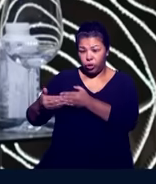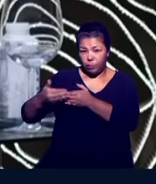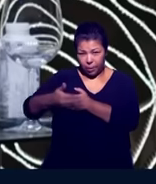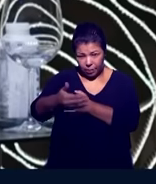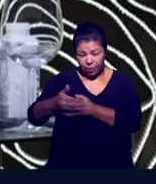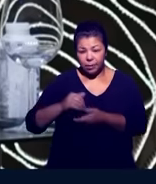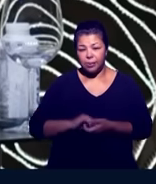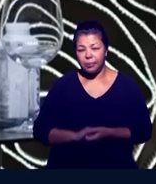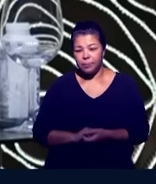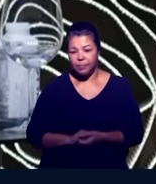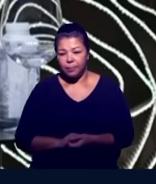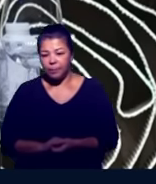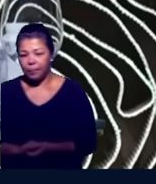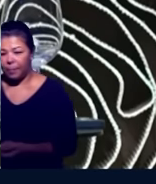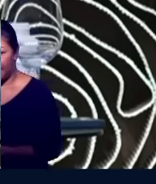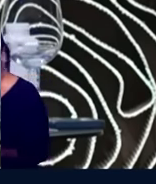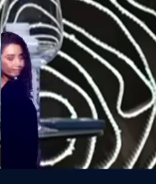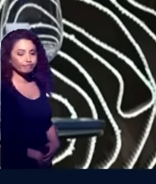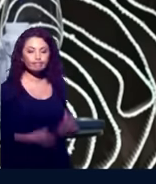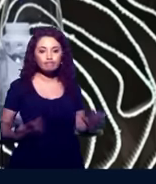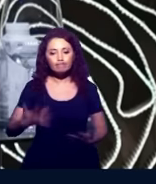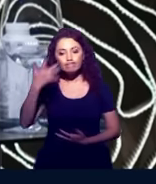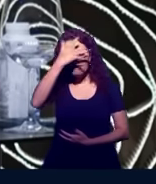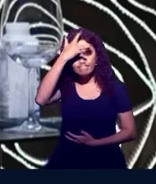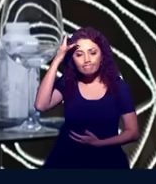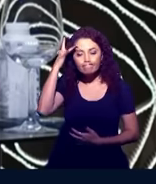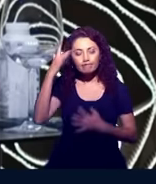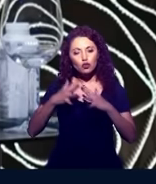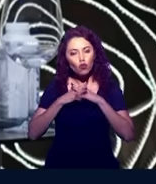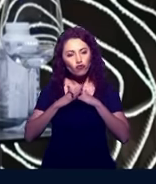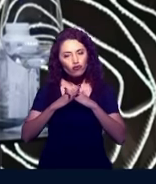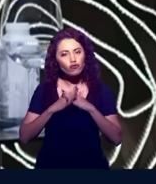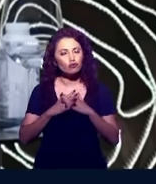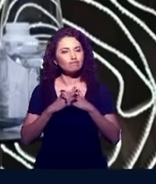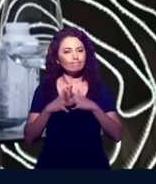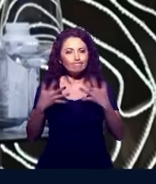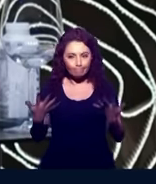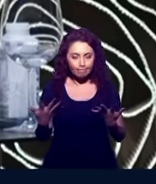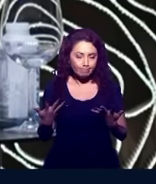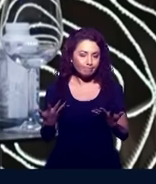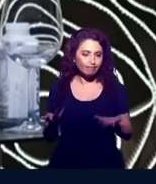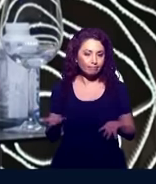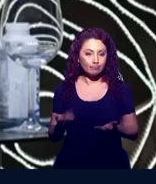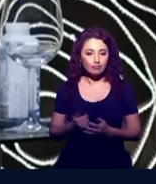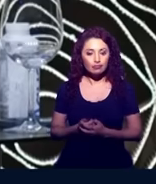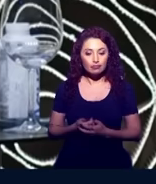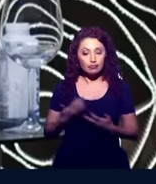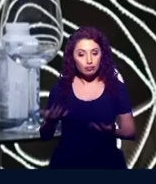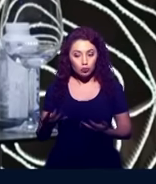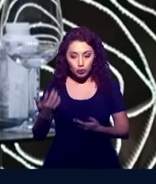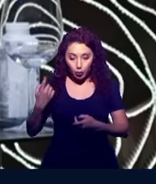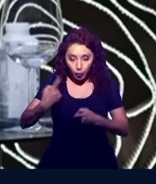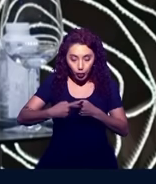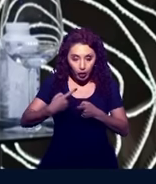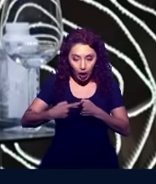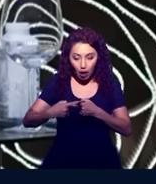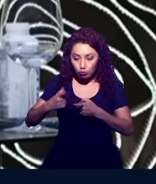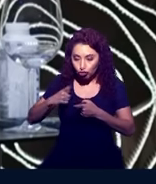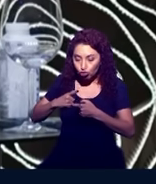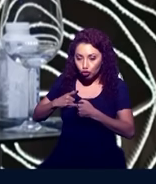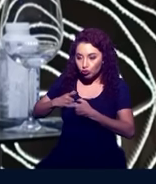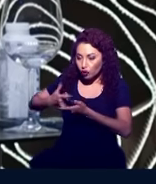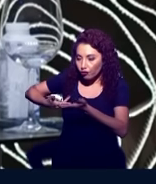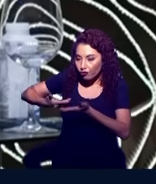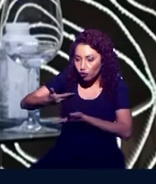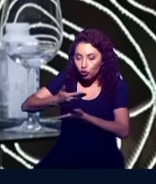isso confunde as pessoas e é natural que confunda porque você tá compensando no teu fluxo uma